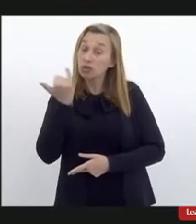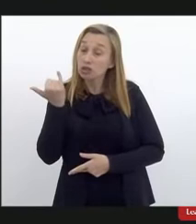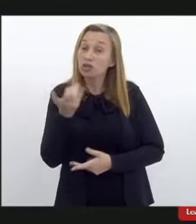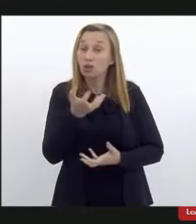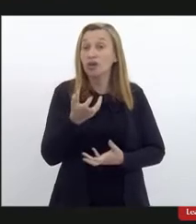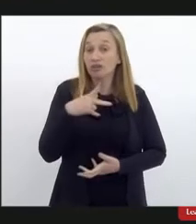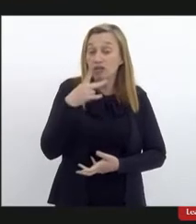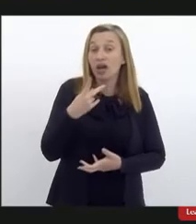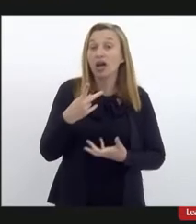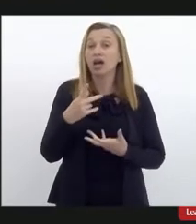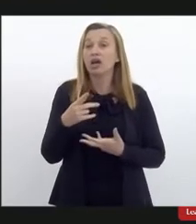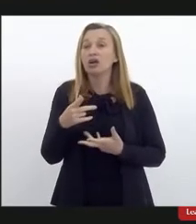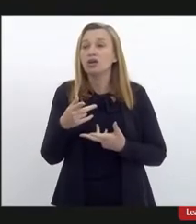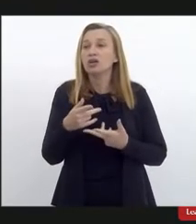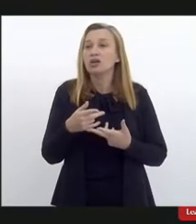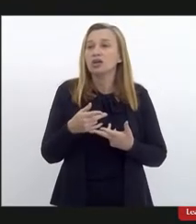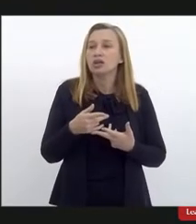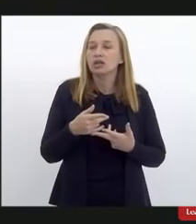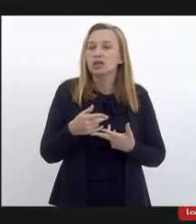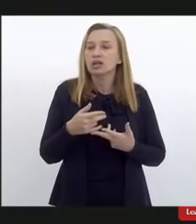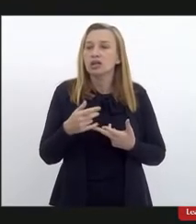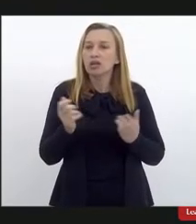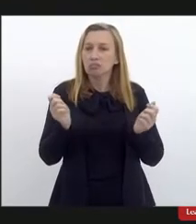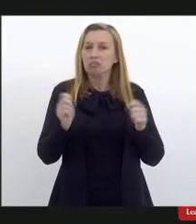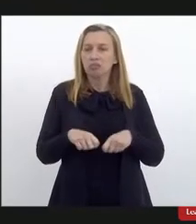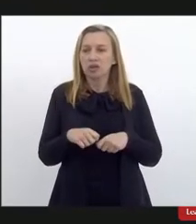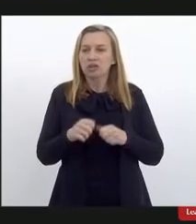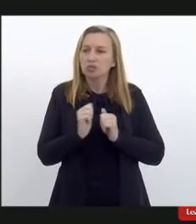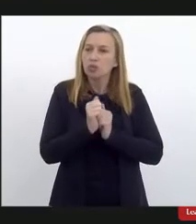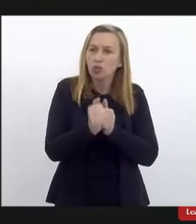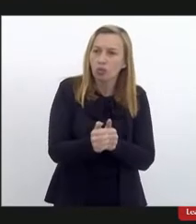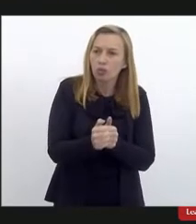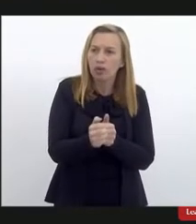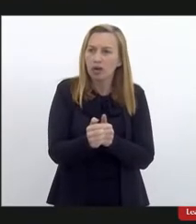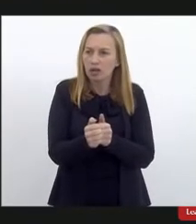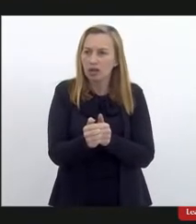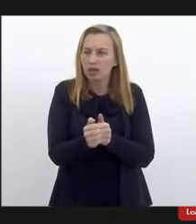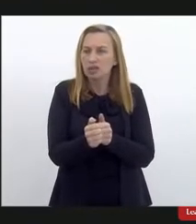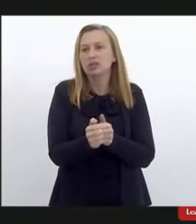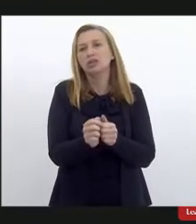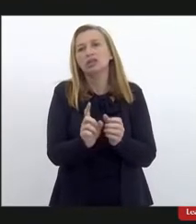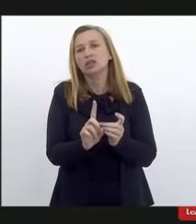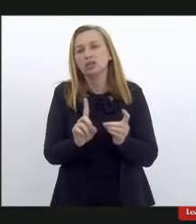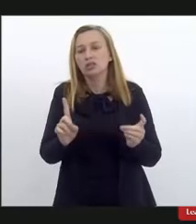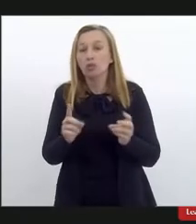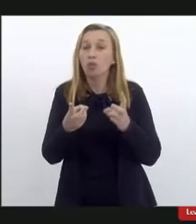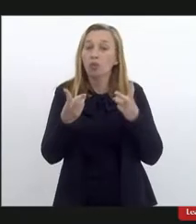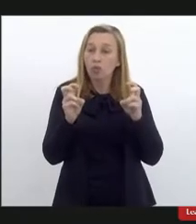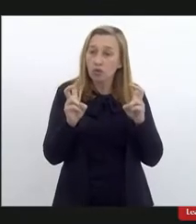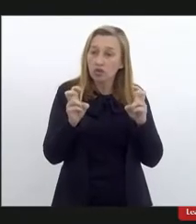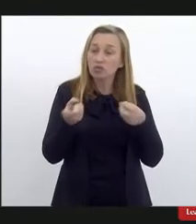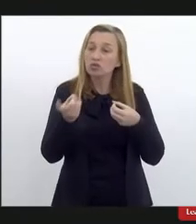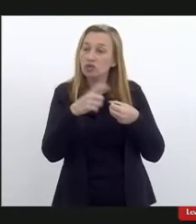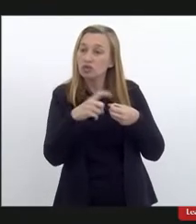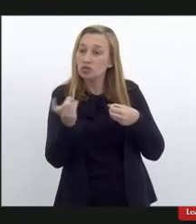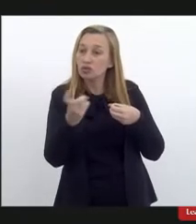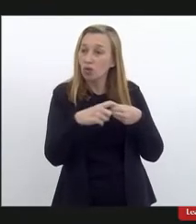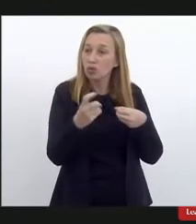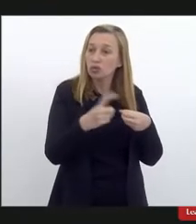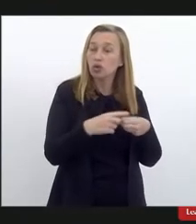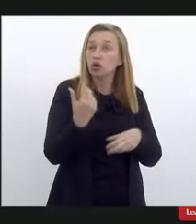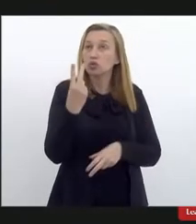quero ressaltar como muito válido ter a capacidade de acompanhar longitudinalmente a situação dos egressos, por exemplo,